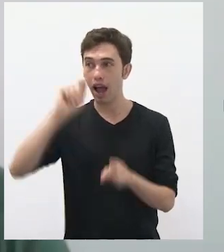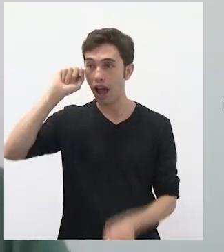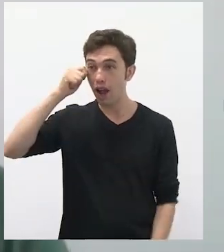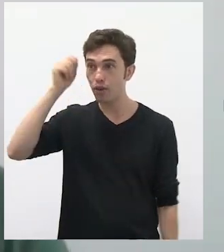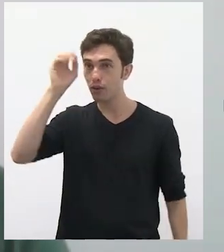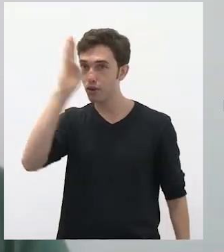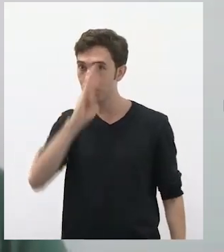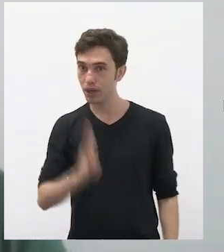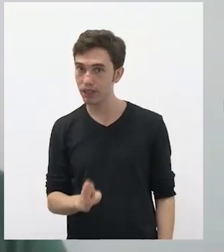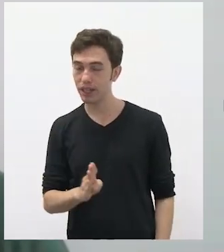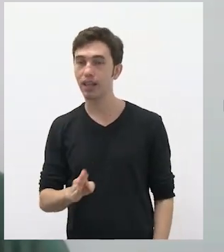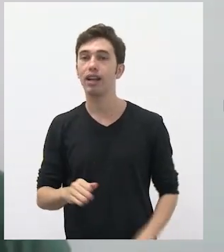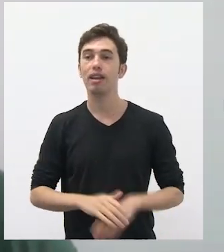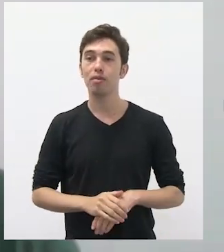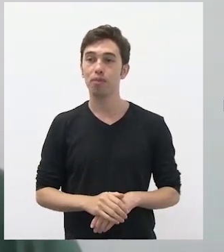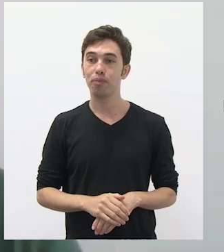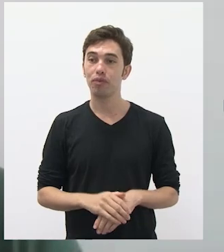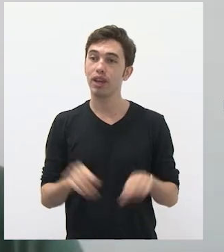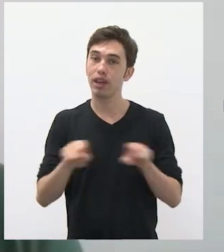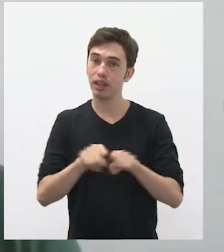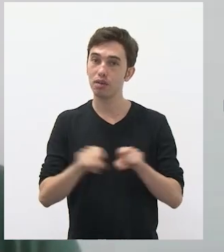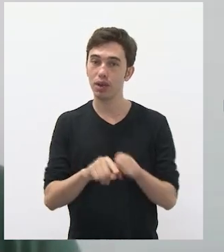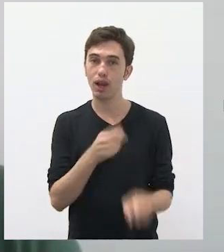afro-brasileira e africana, e com a